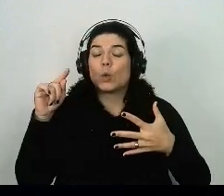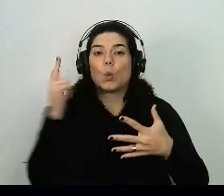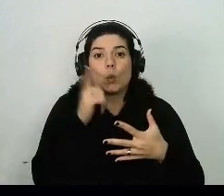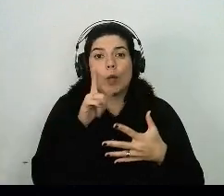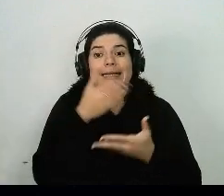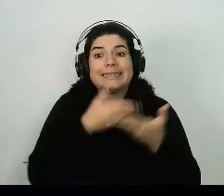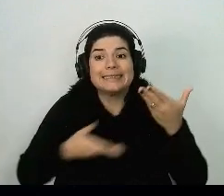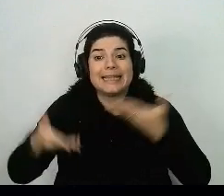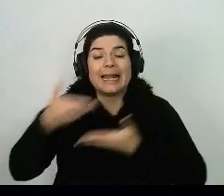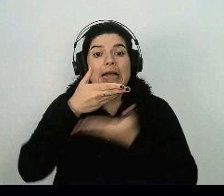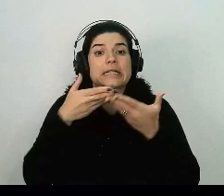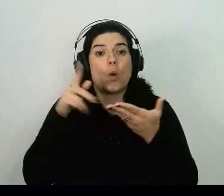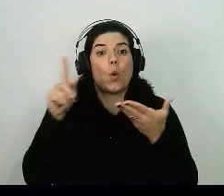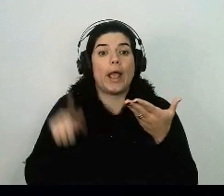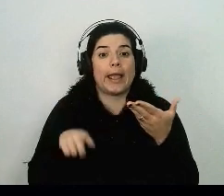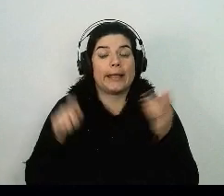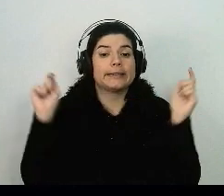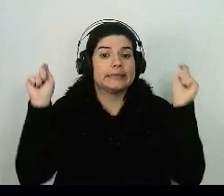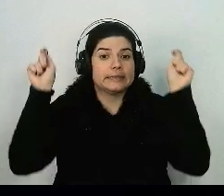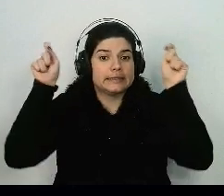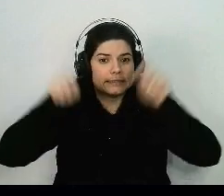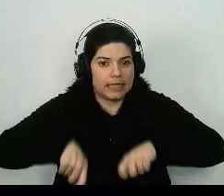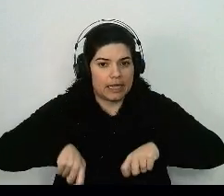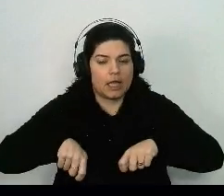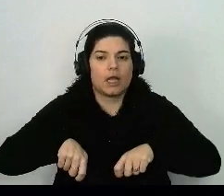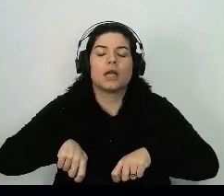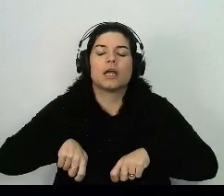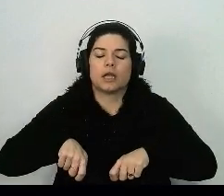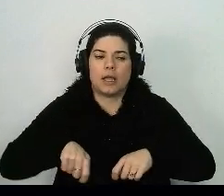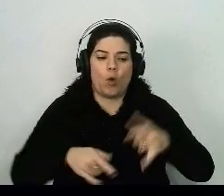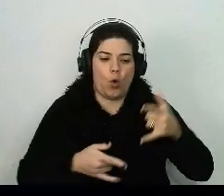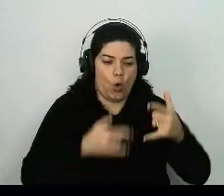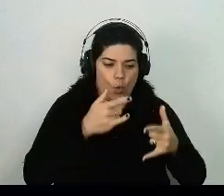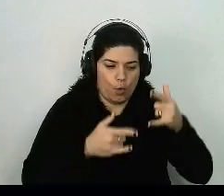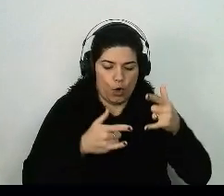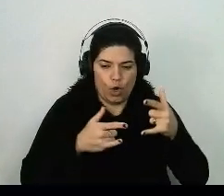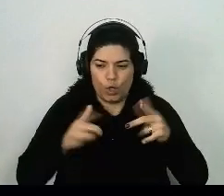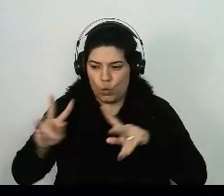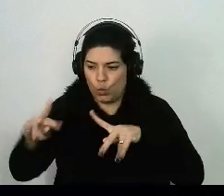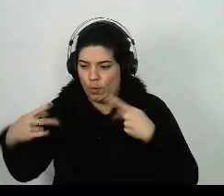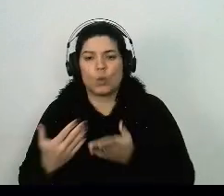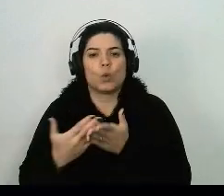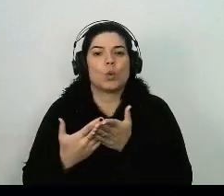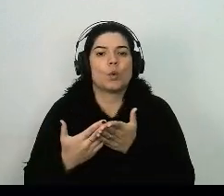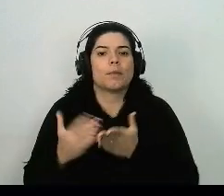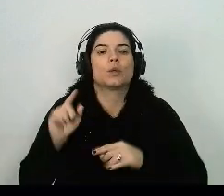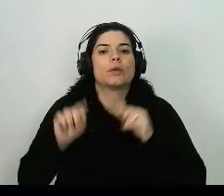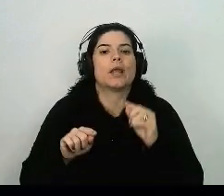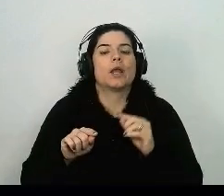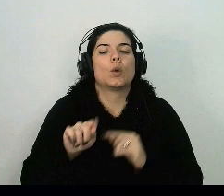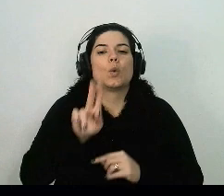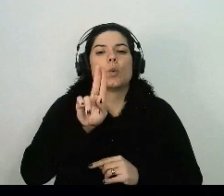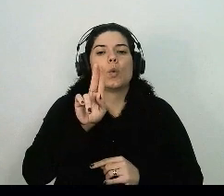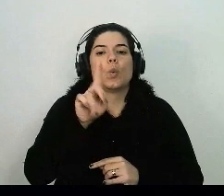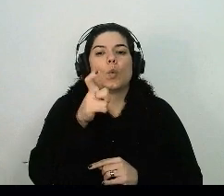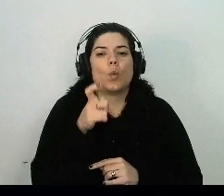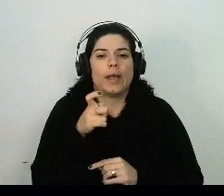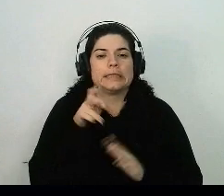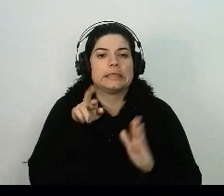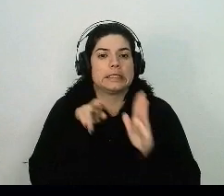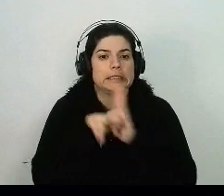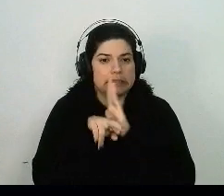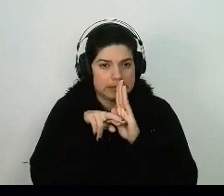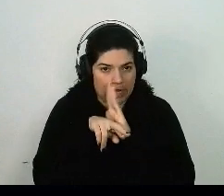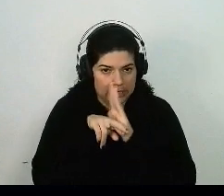sucesso das interações homem-máquina, ela começa pelo UX Research, né? Começa por a